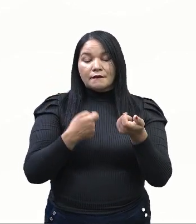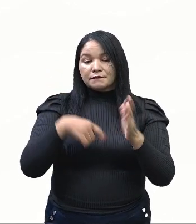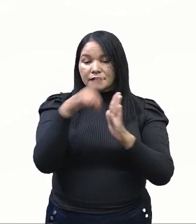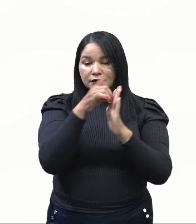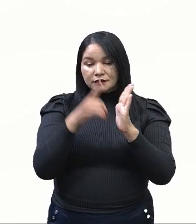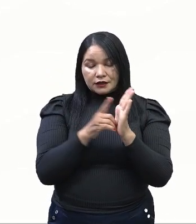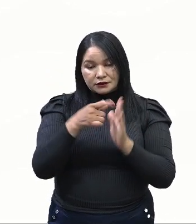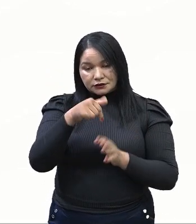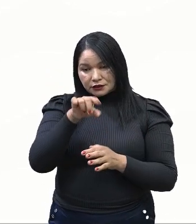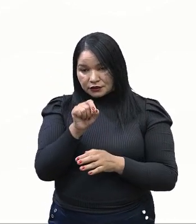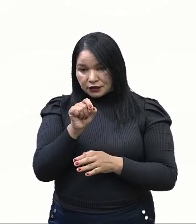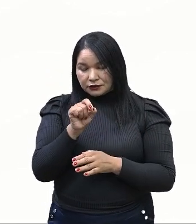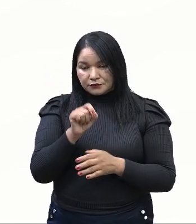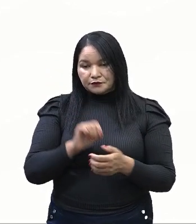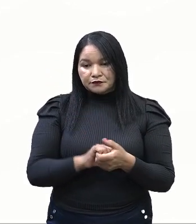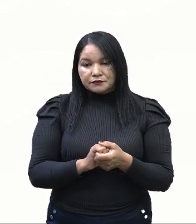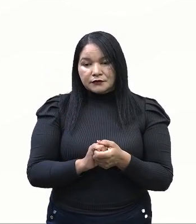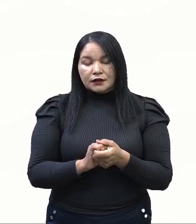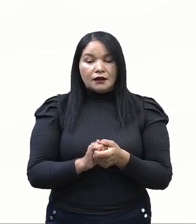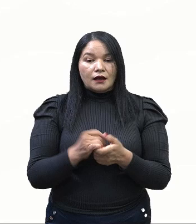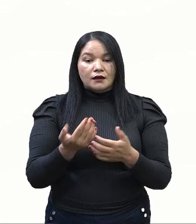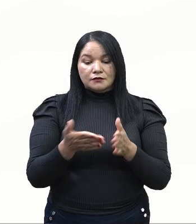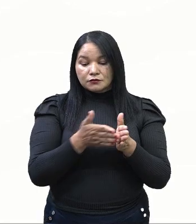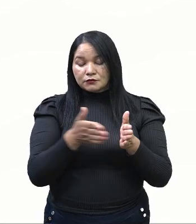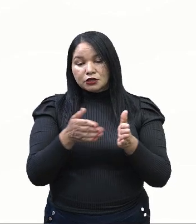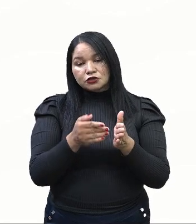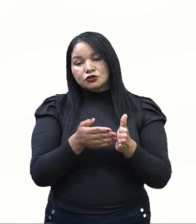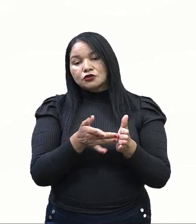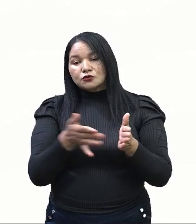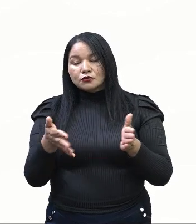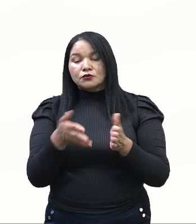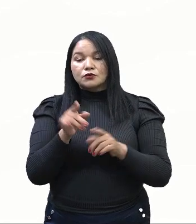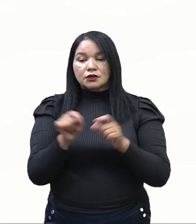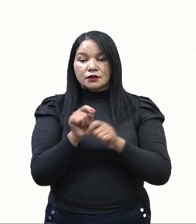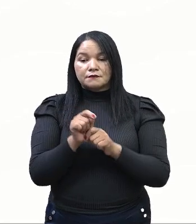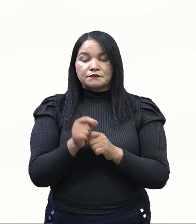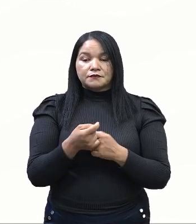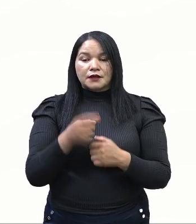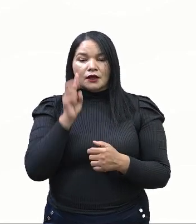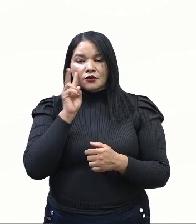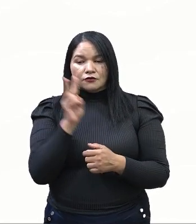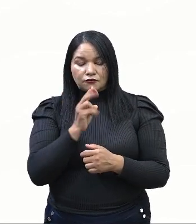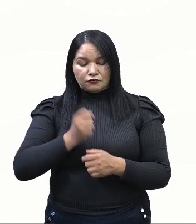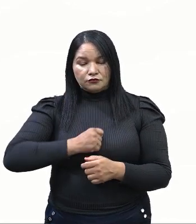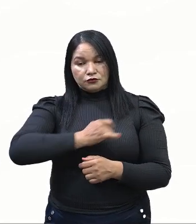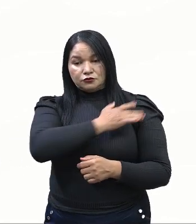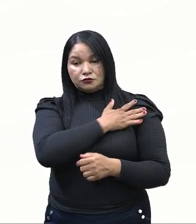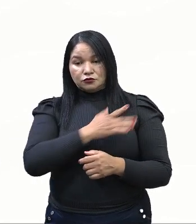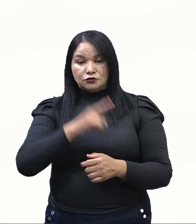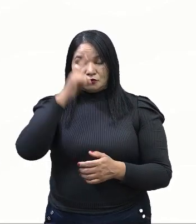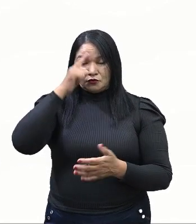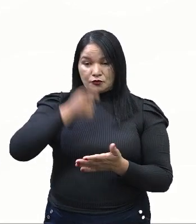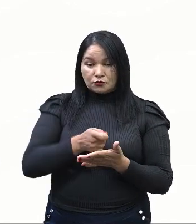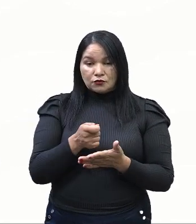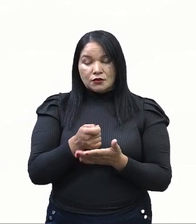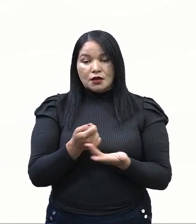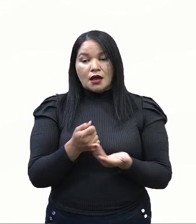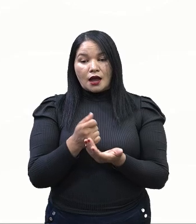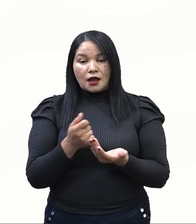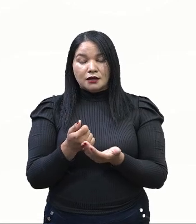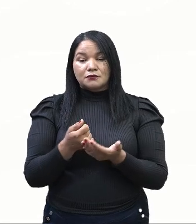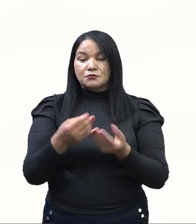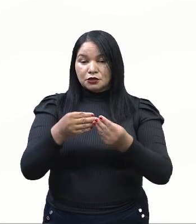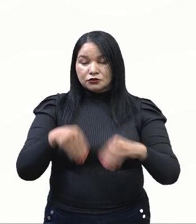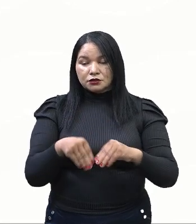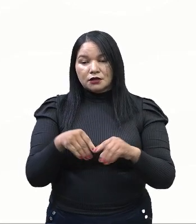70. A partir desse período, a imagem do regime militar ela já estava bastante desgastada e vários